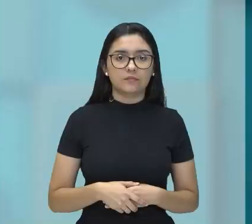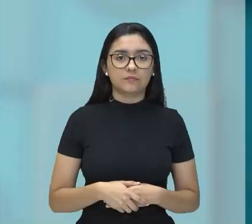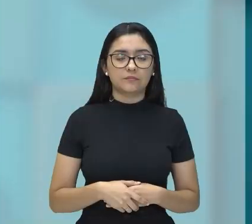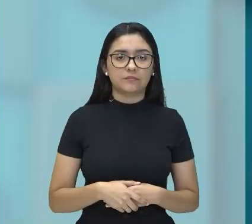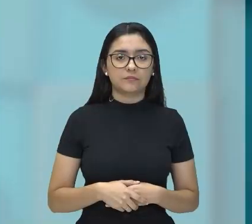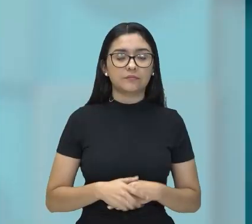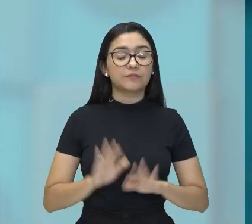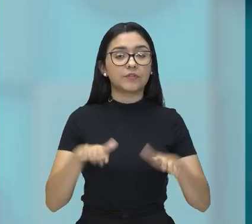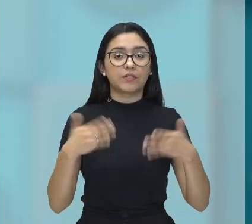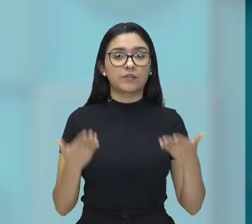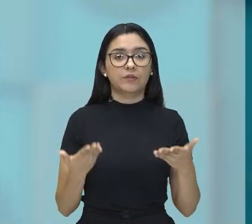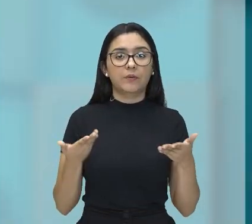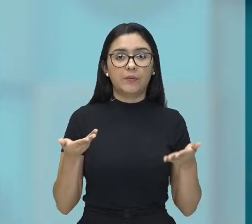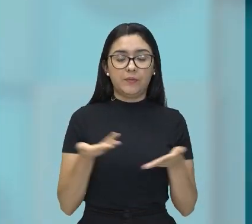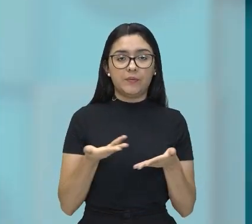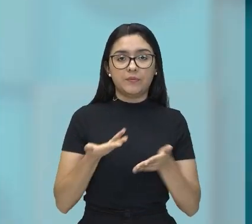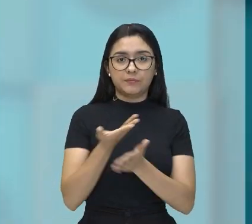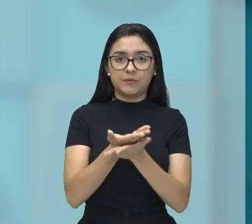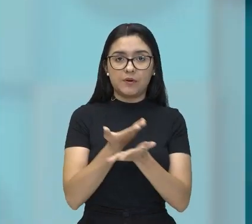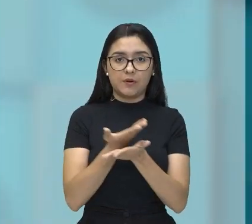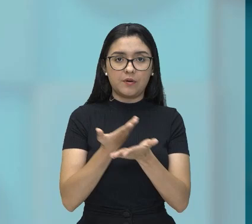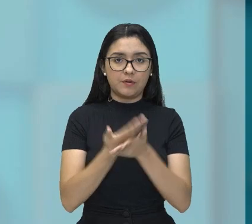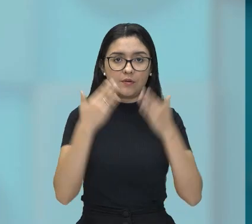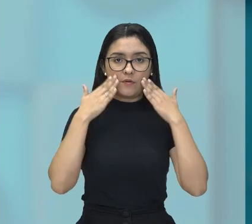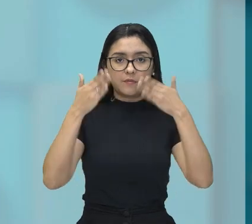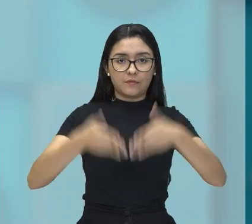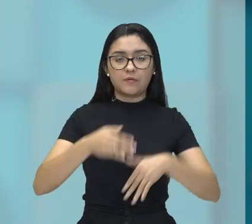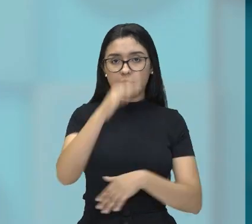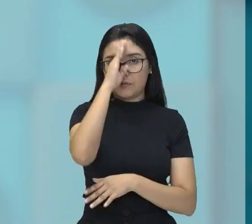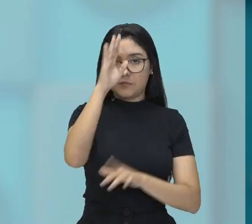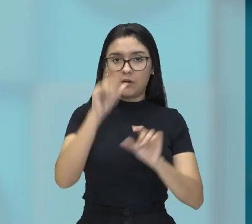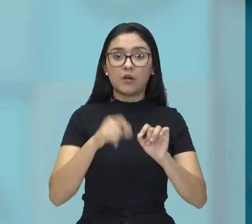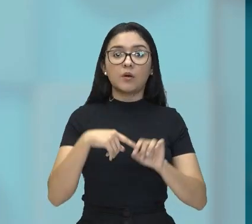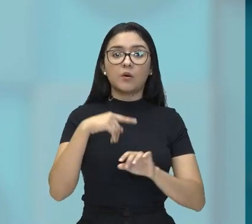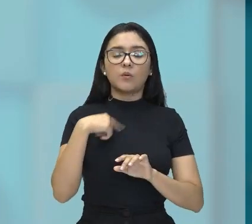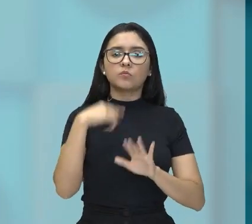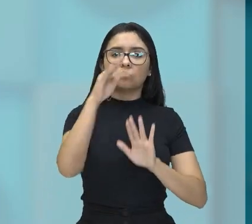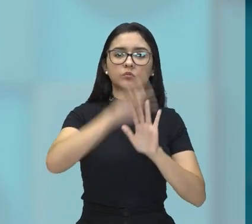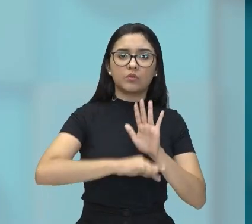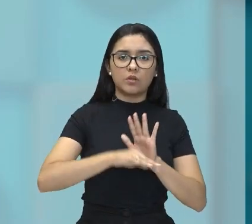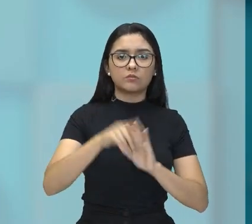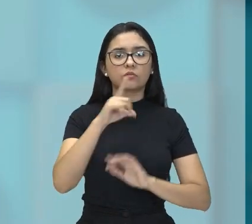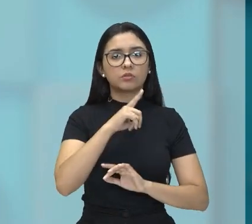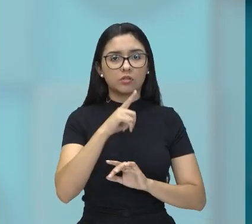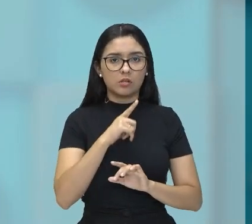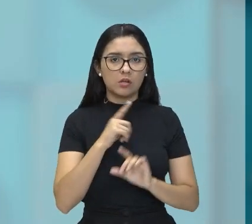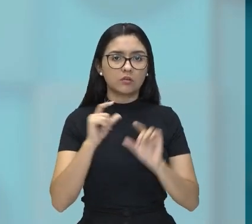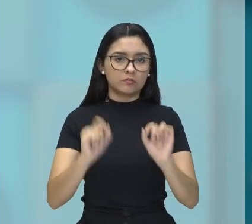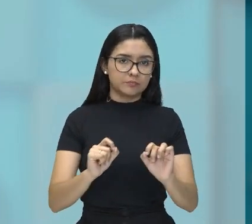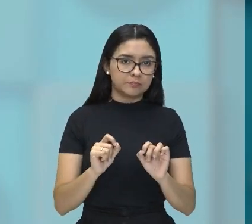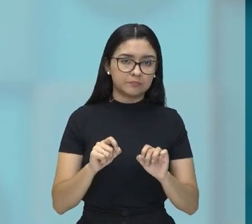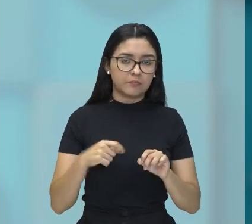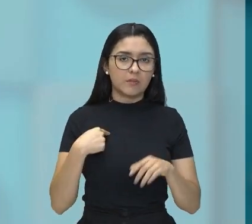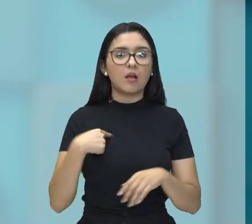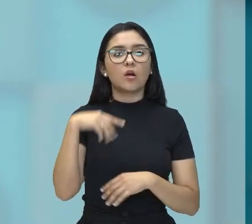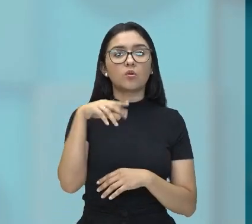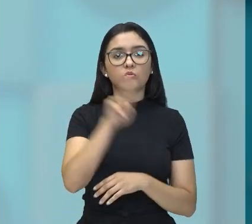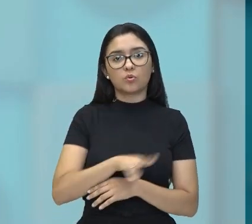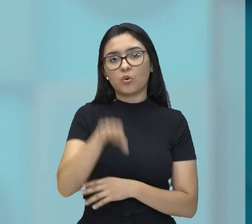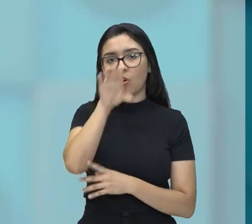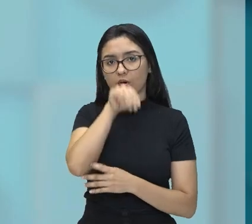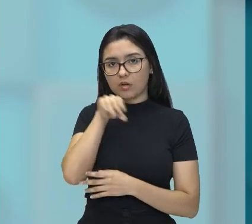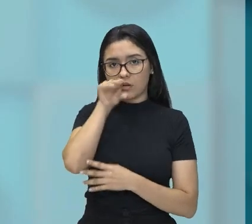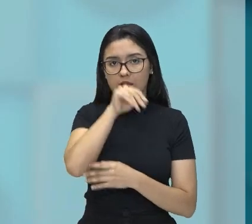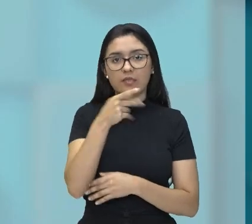A nossa aula irá abordar um texto que se manifesta, se desenvolve na oralidade, ou seja,